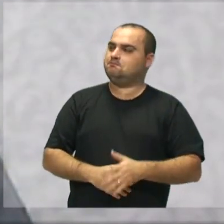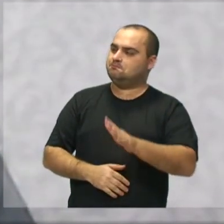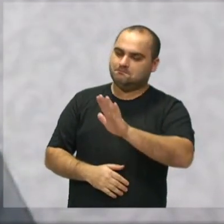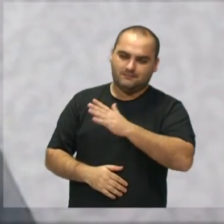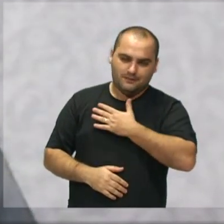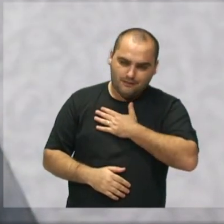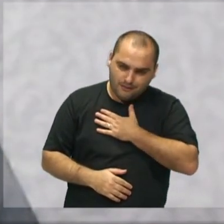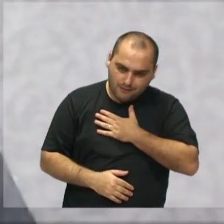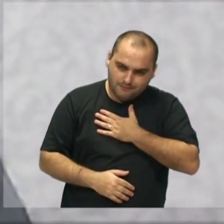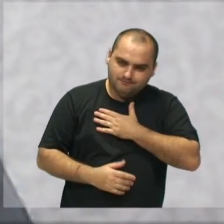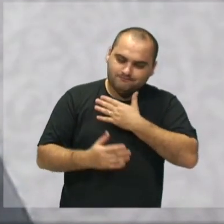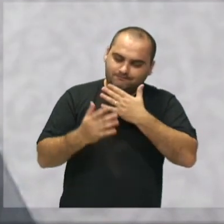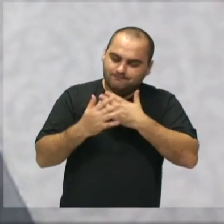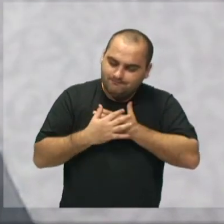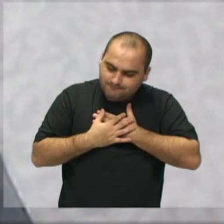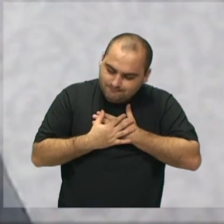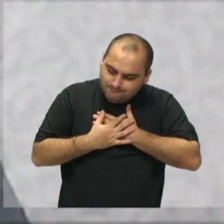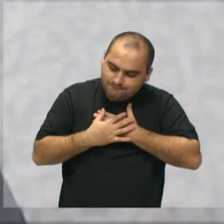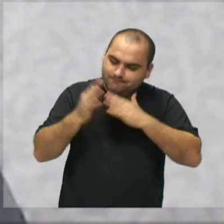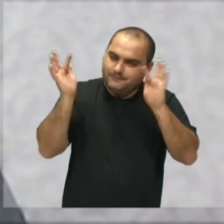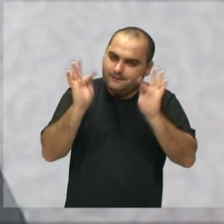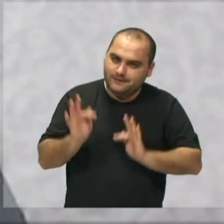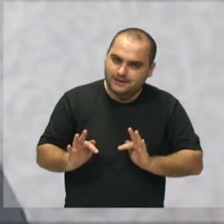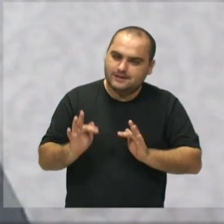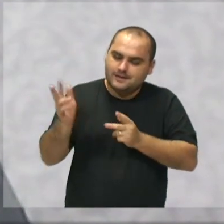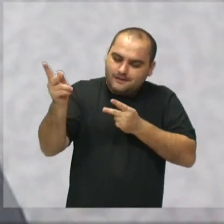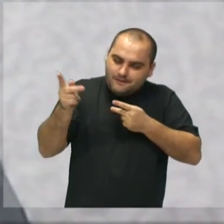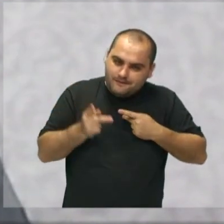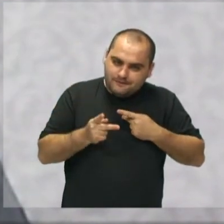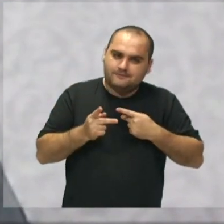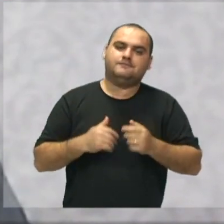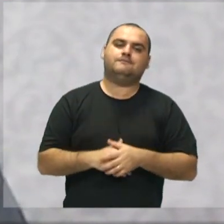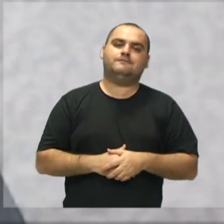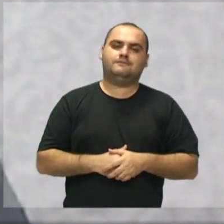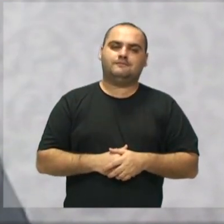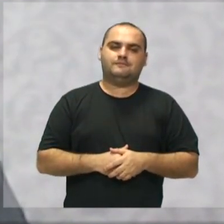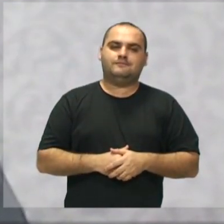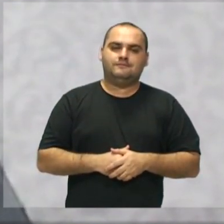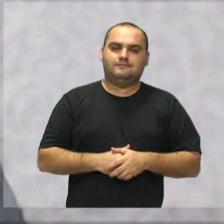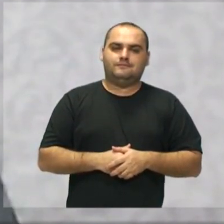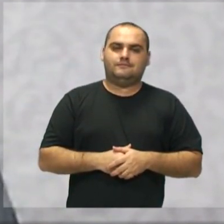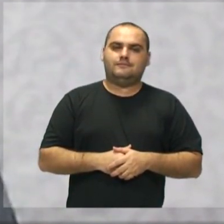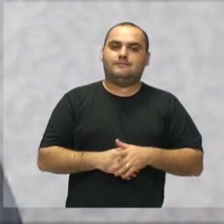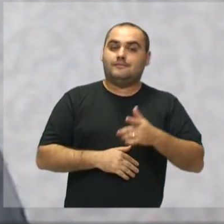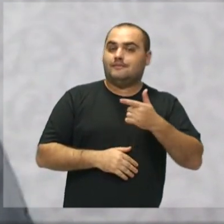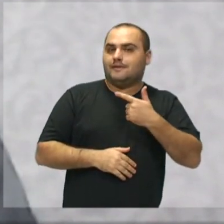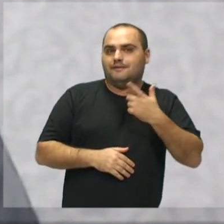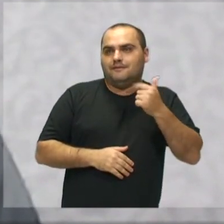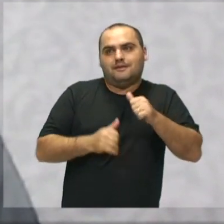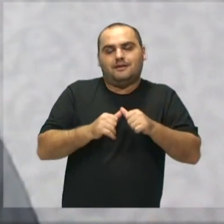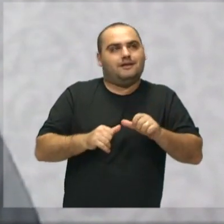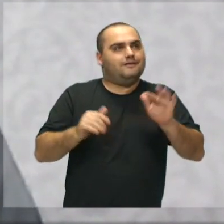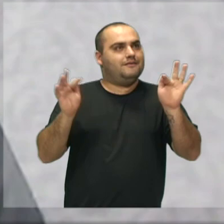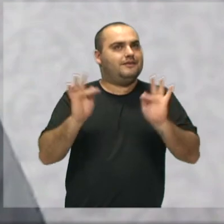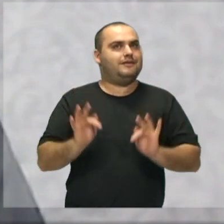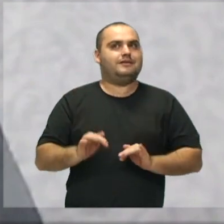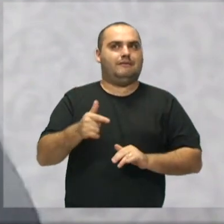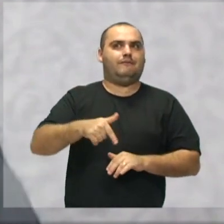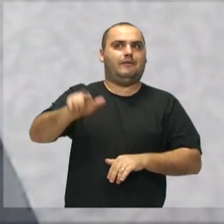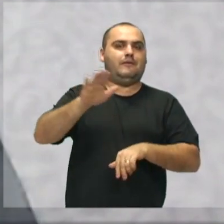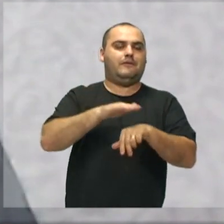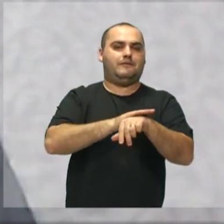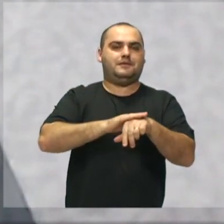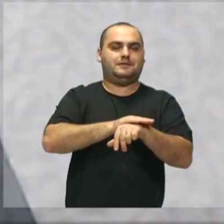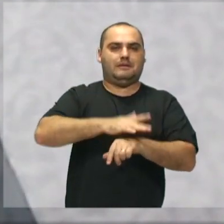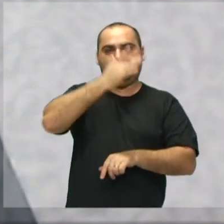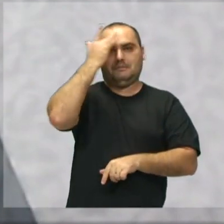agradeço, sou muito grato mesmo pelo convite. Fiquei muito feliz, fiquei até vaidoso, puxa vida, vou falar lá com o Maurício, o pessoal